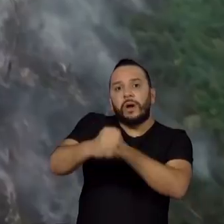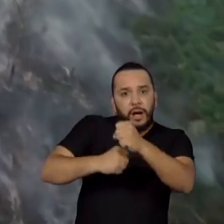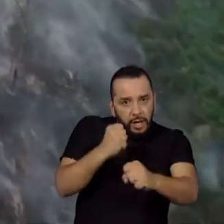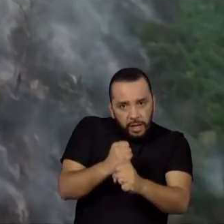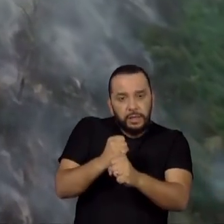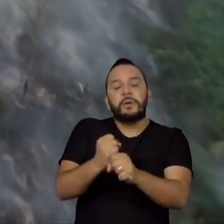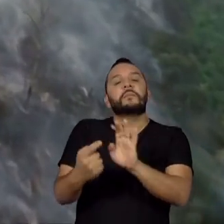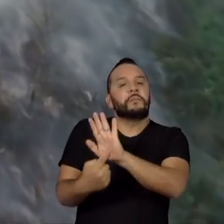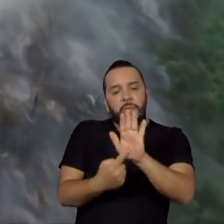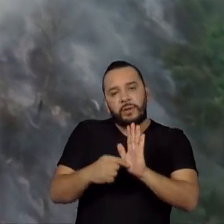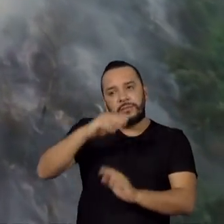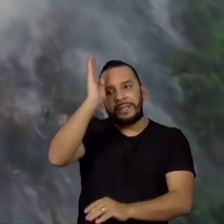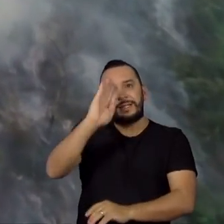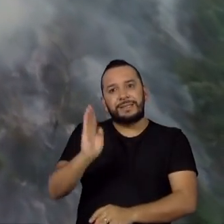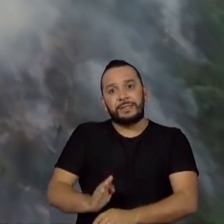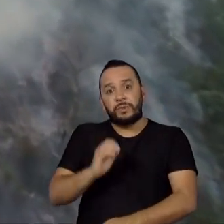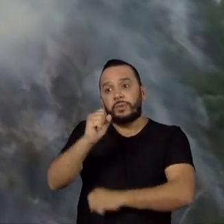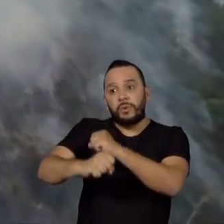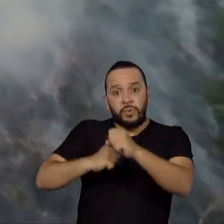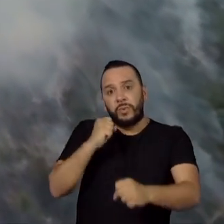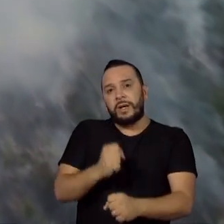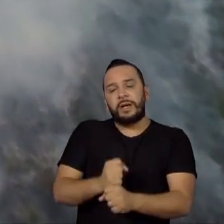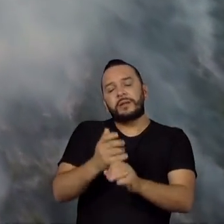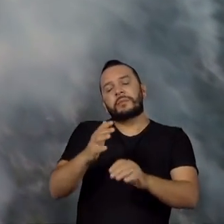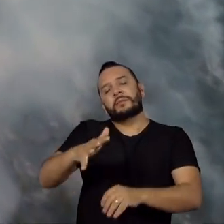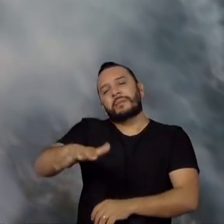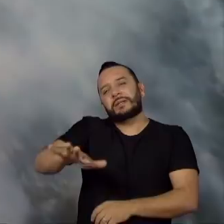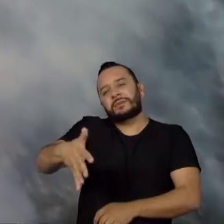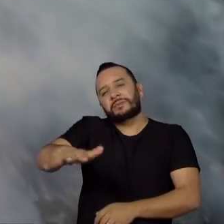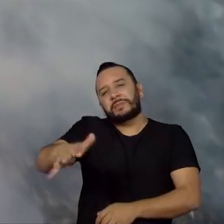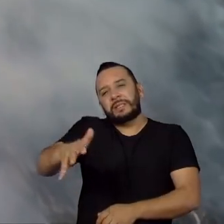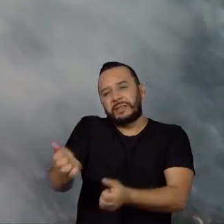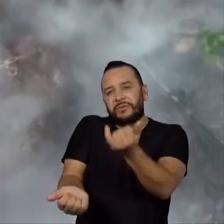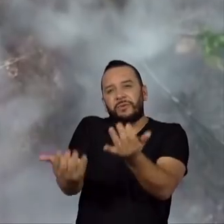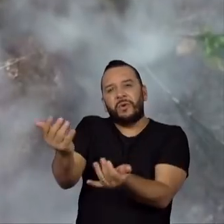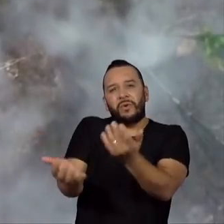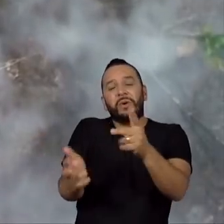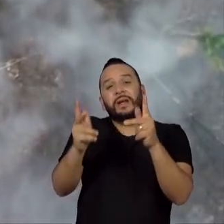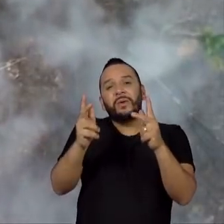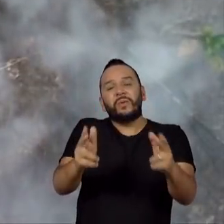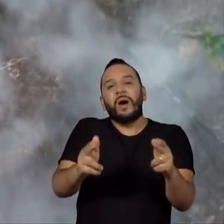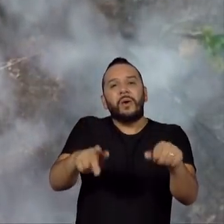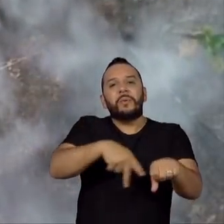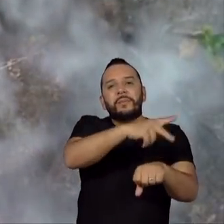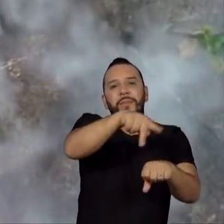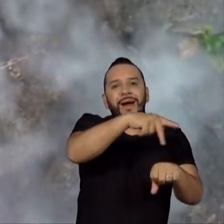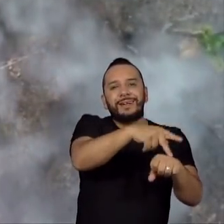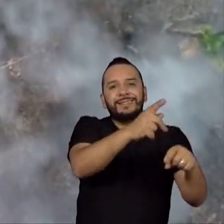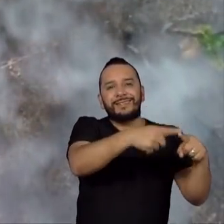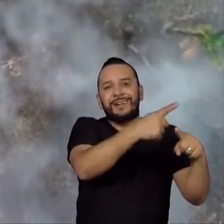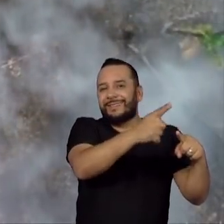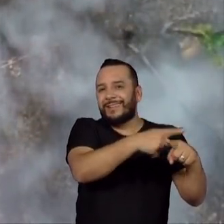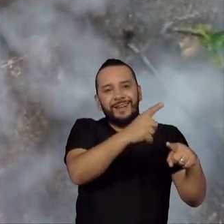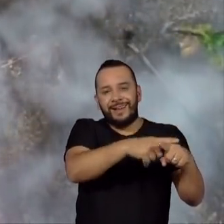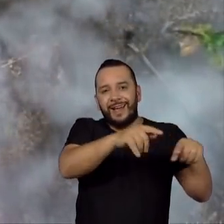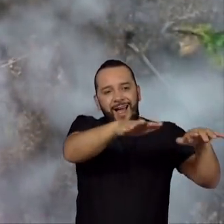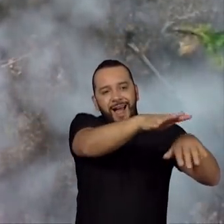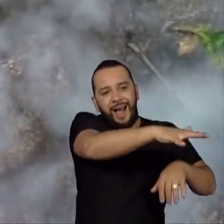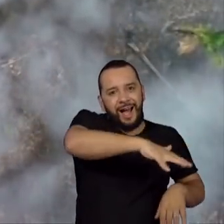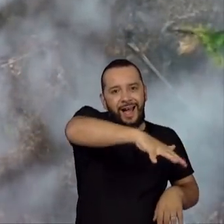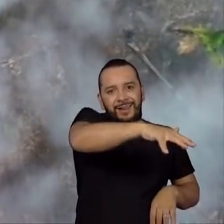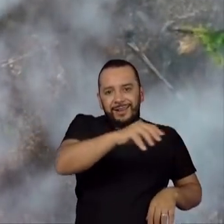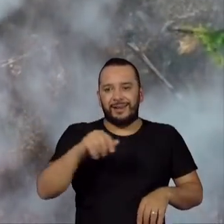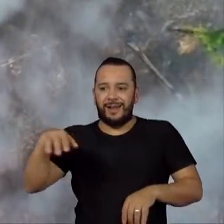país queima por ano, em média, um território maior que o da Inglaterra. Outro estudo feito pela